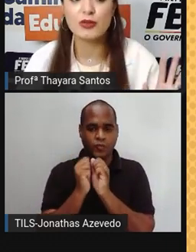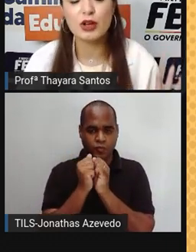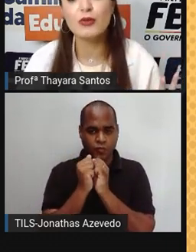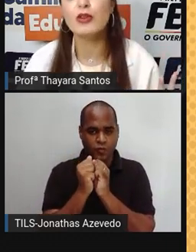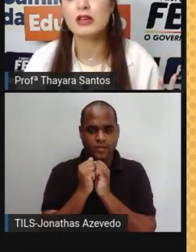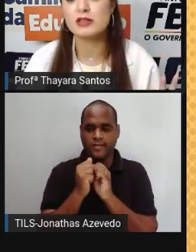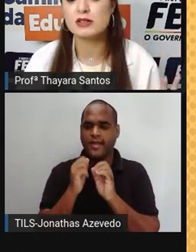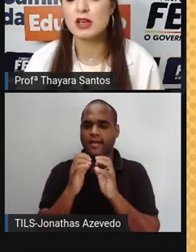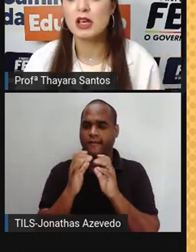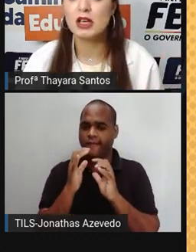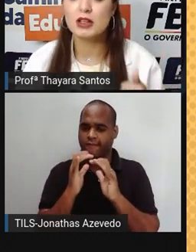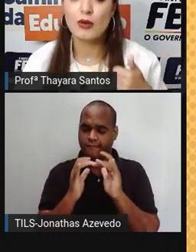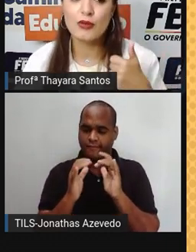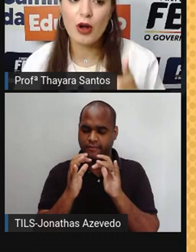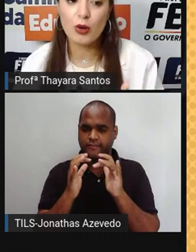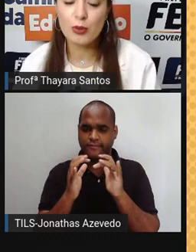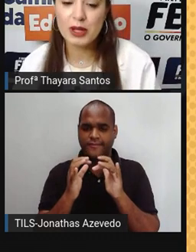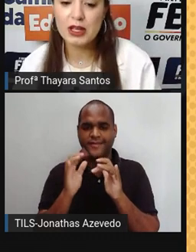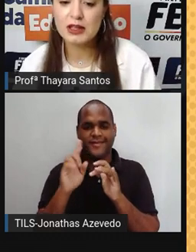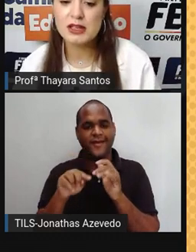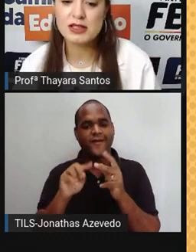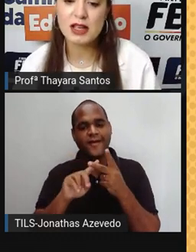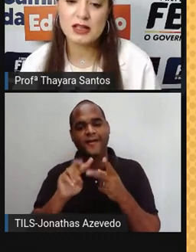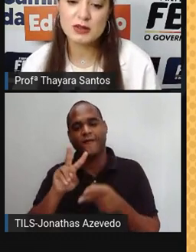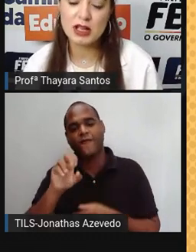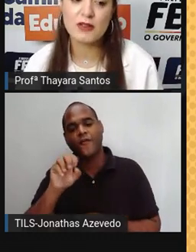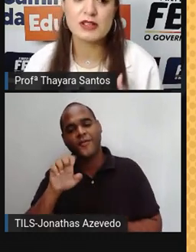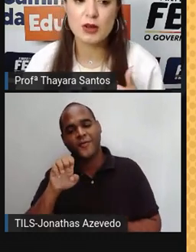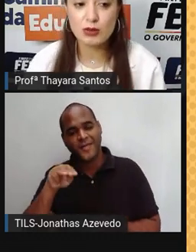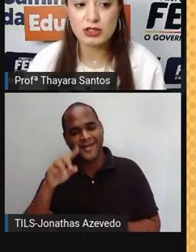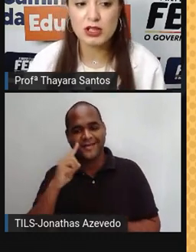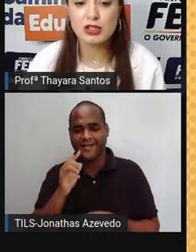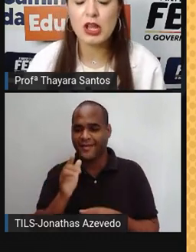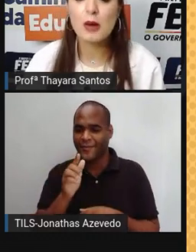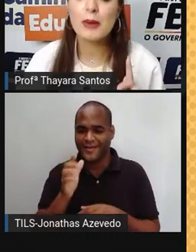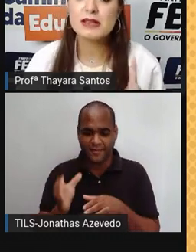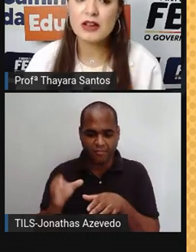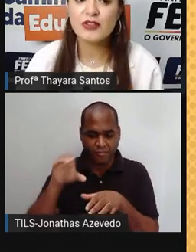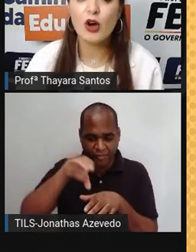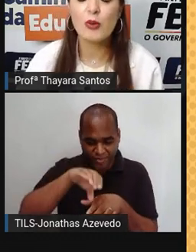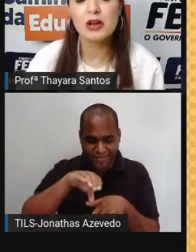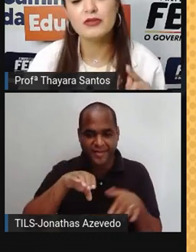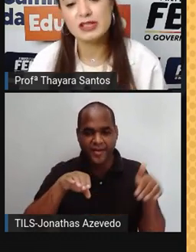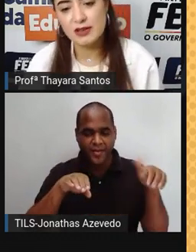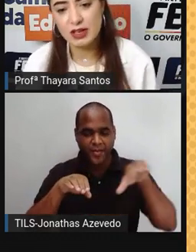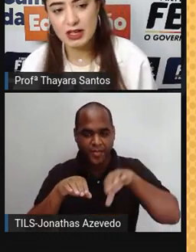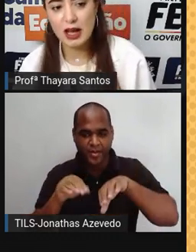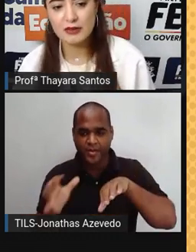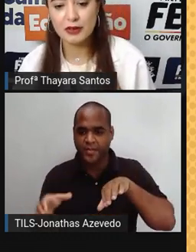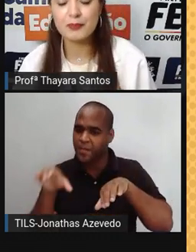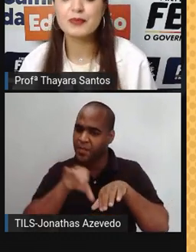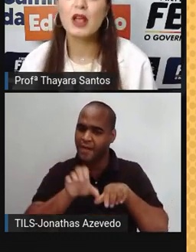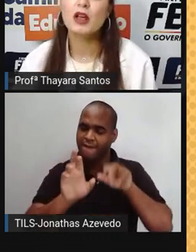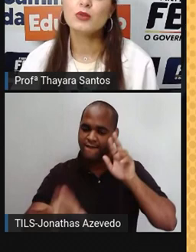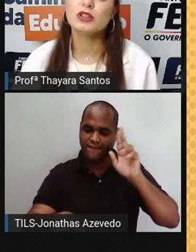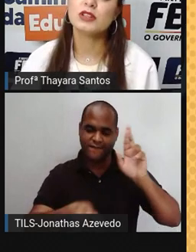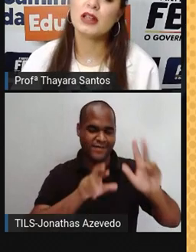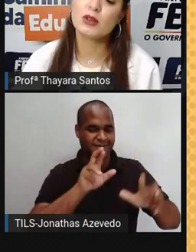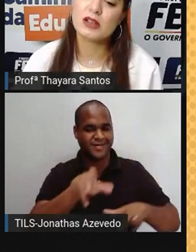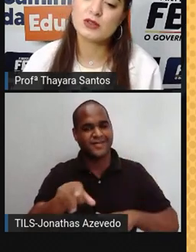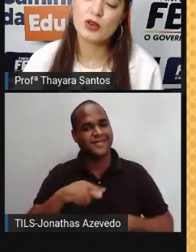elas interagem não ficam fixas então volume nesse caso daqui vai ser constante mas a forma vai ser variável